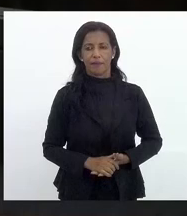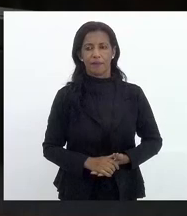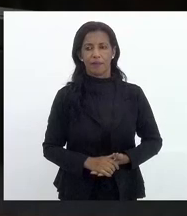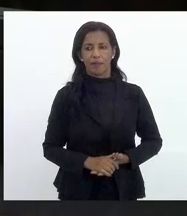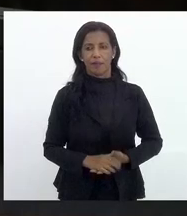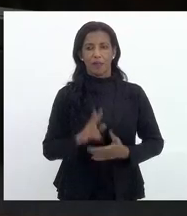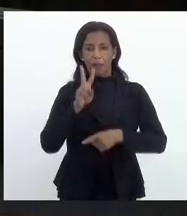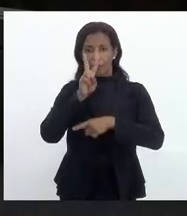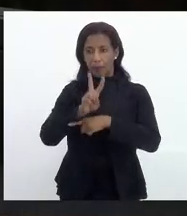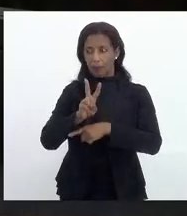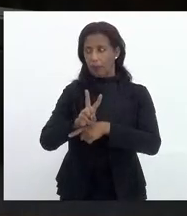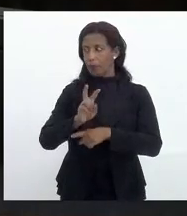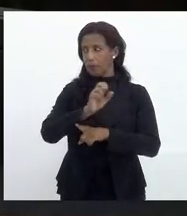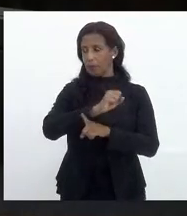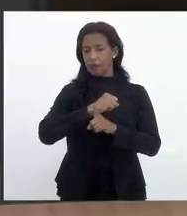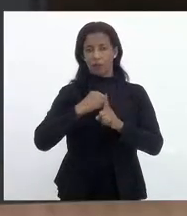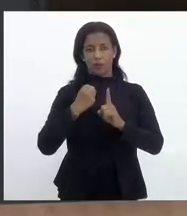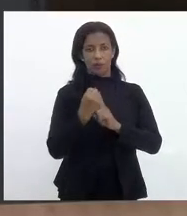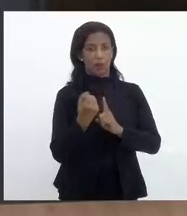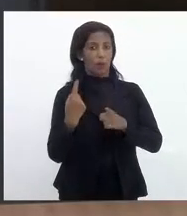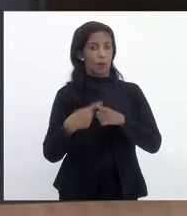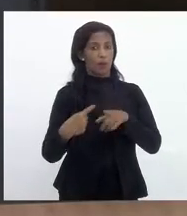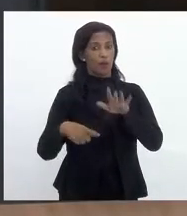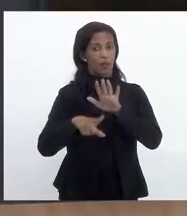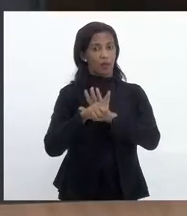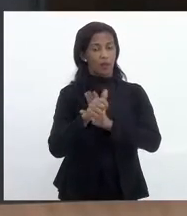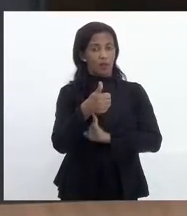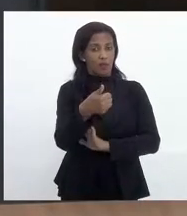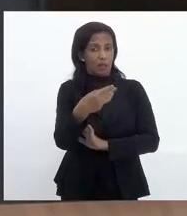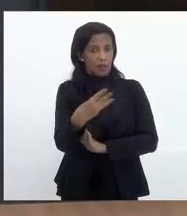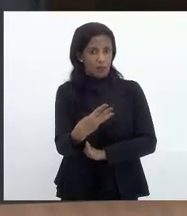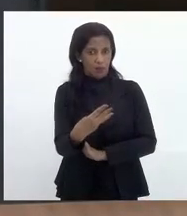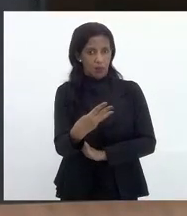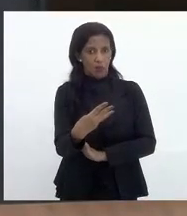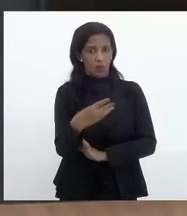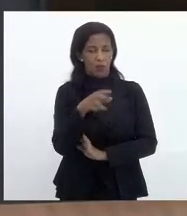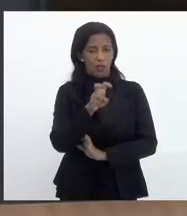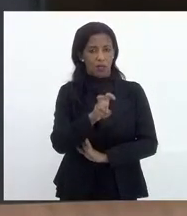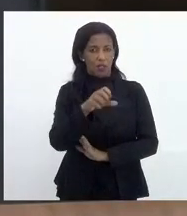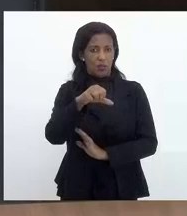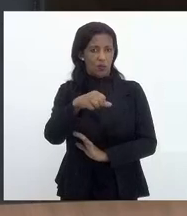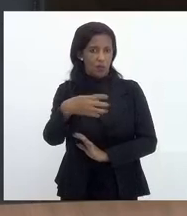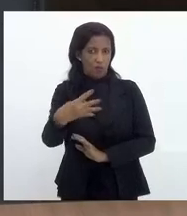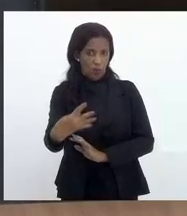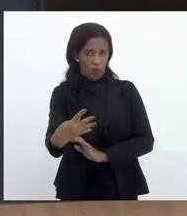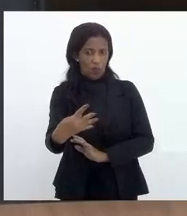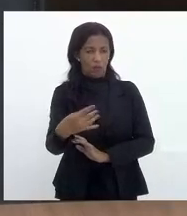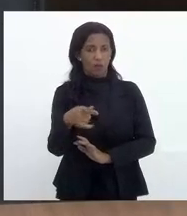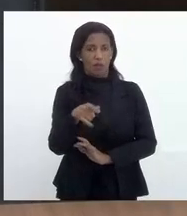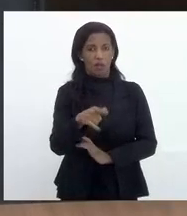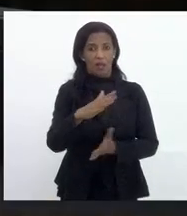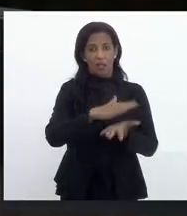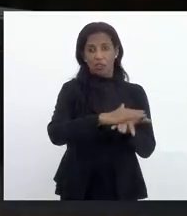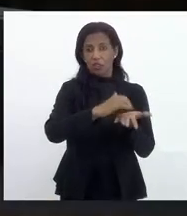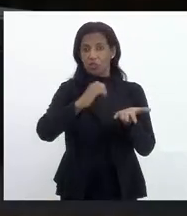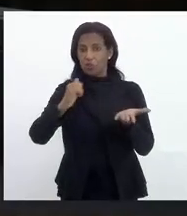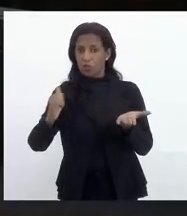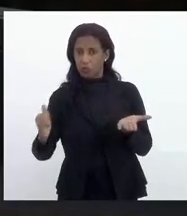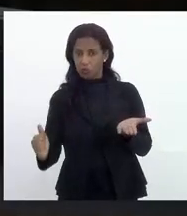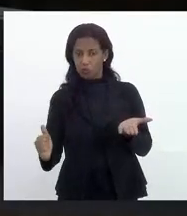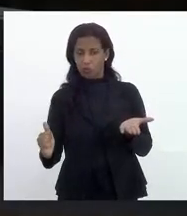proteção social por quê Porque a Lei 13.000 como eu falei antes a lei 13.594 ela tirou